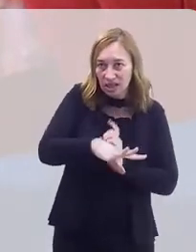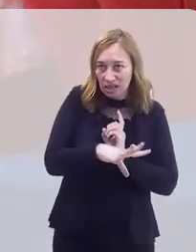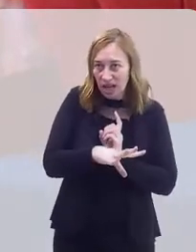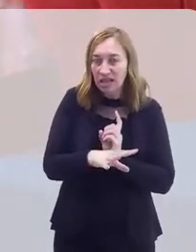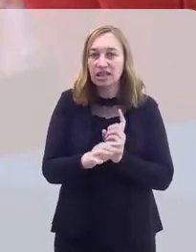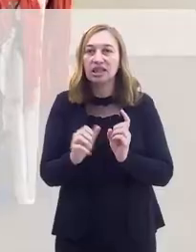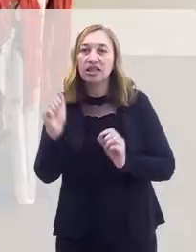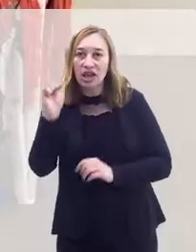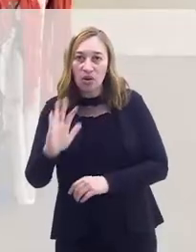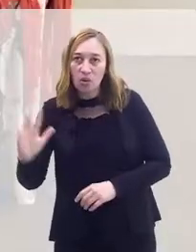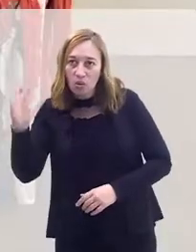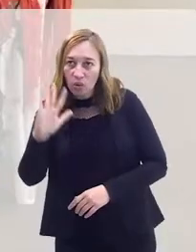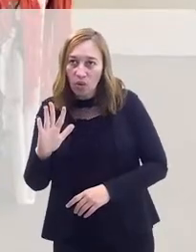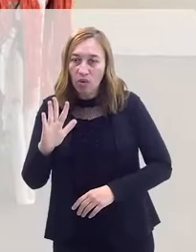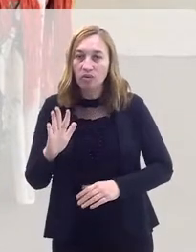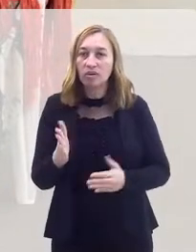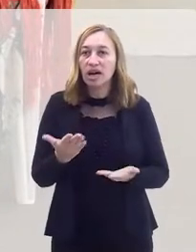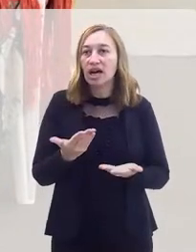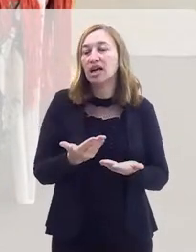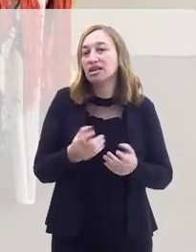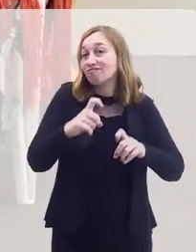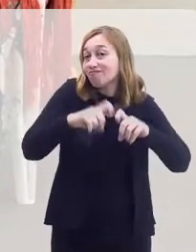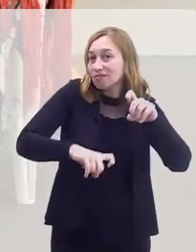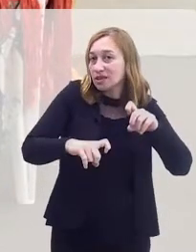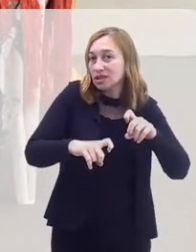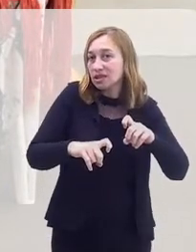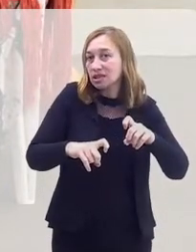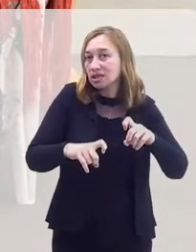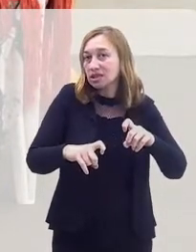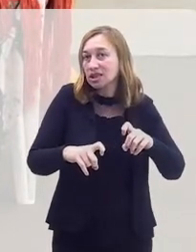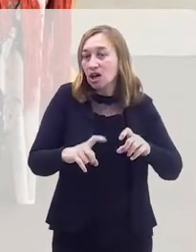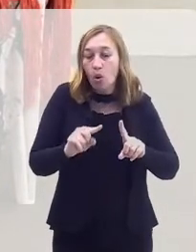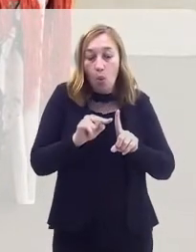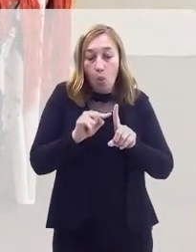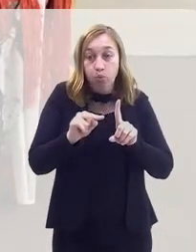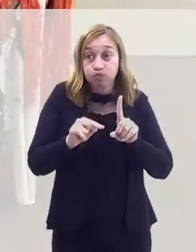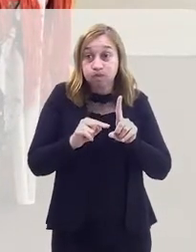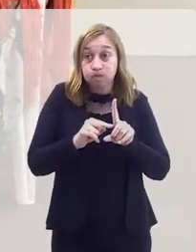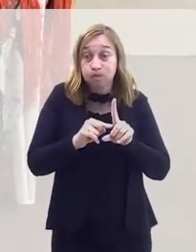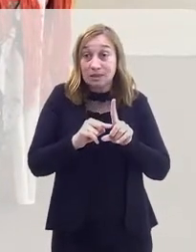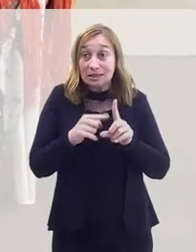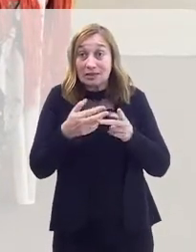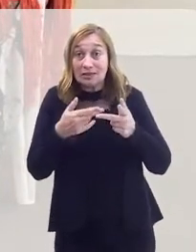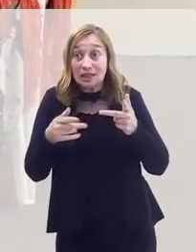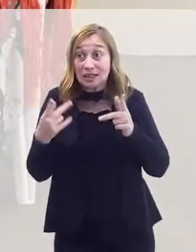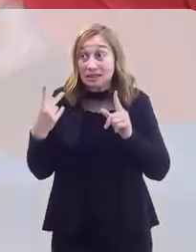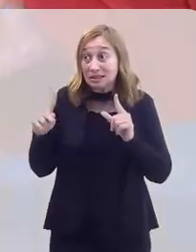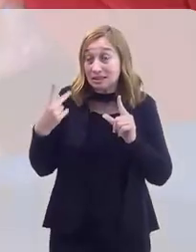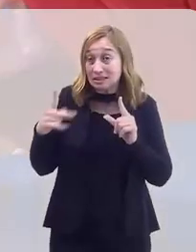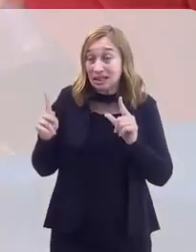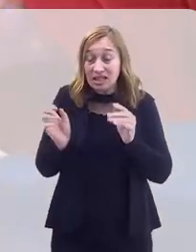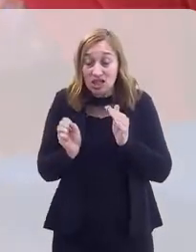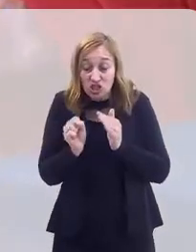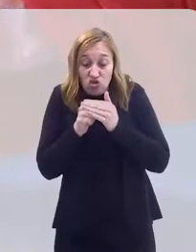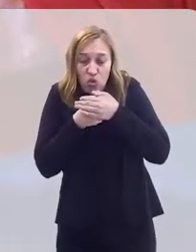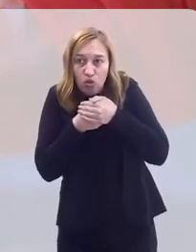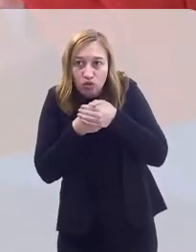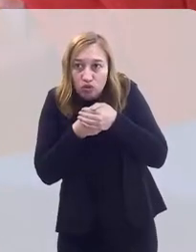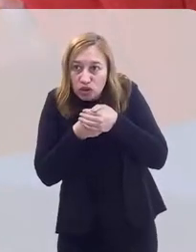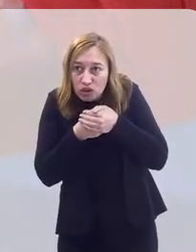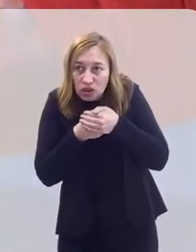sociedade, né, na Europa, né, elas perdiam-se e ficavam grávidas. Muitas delas